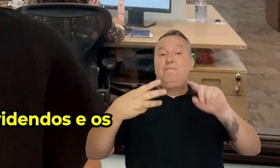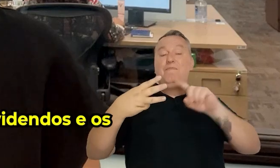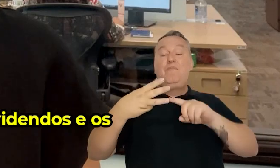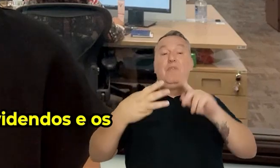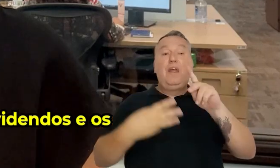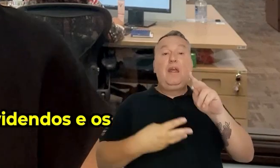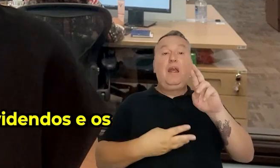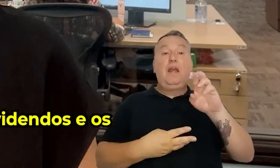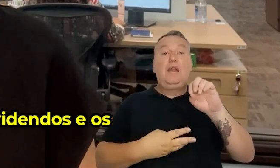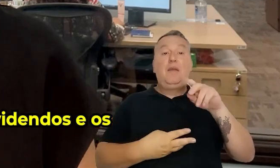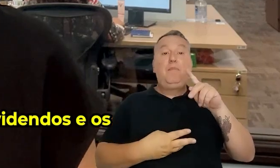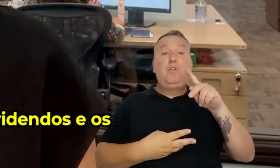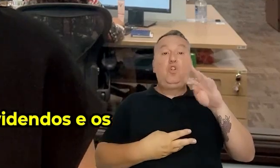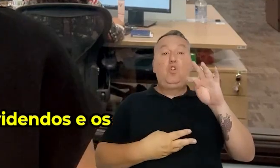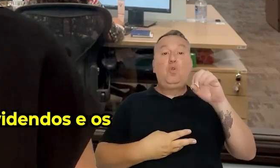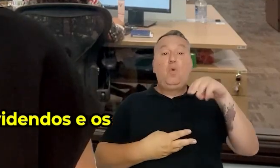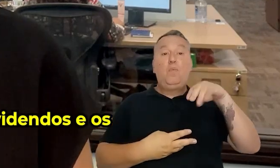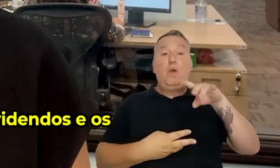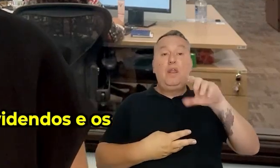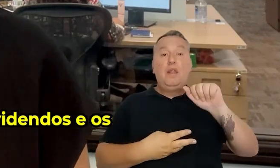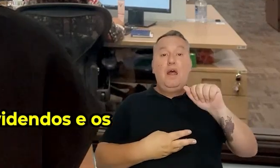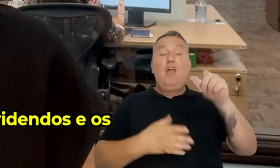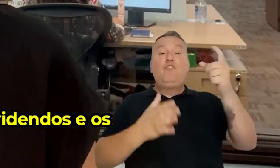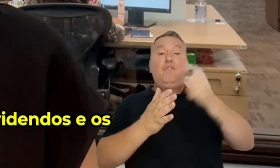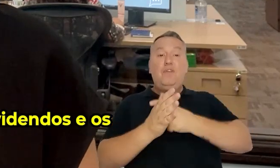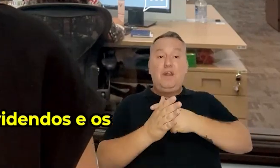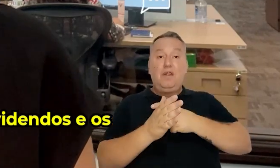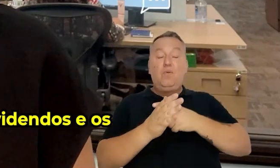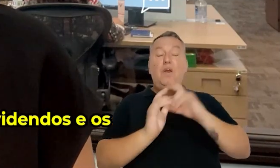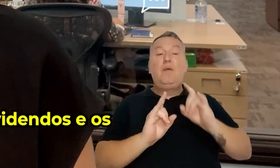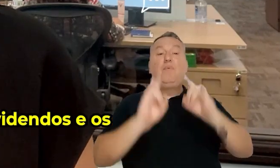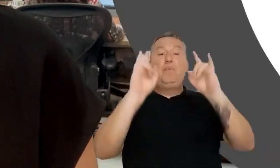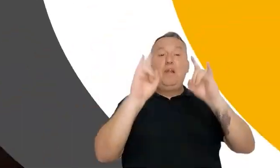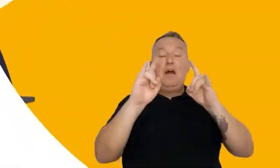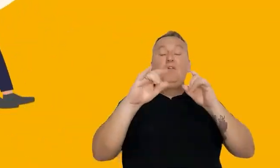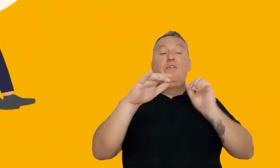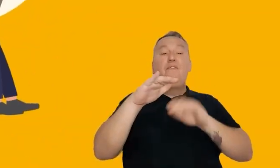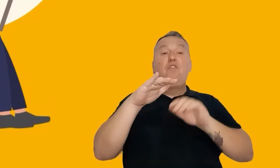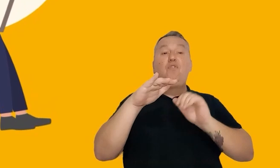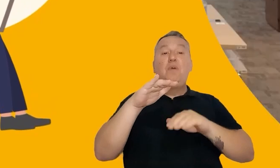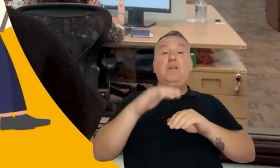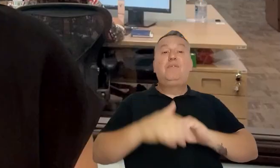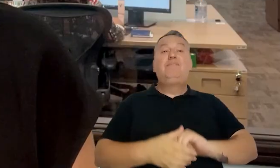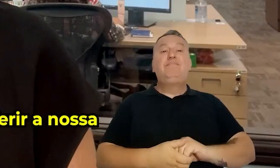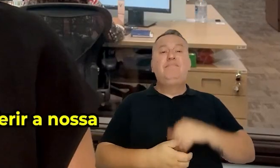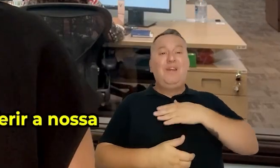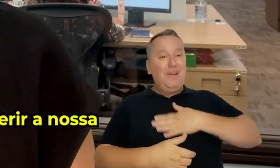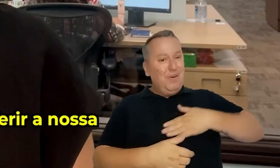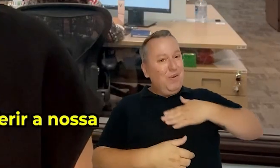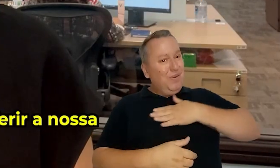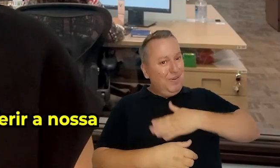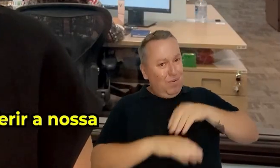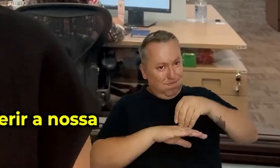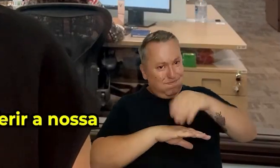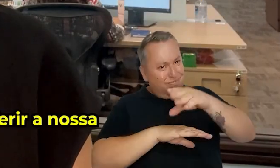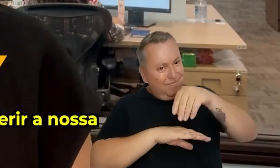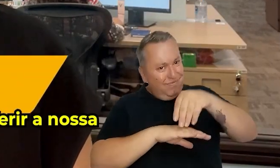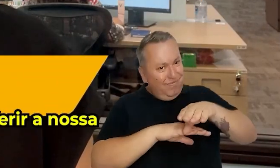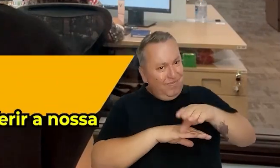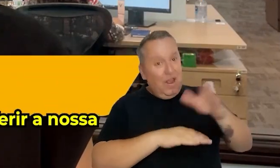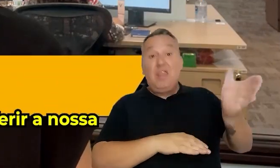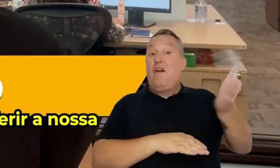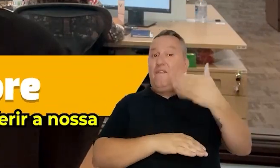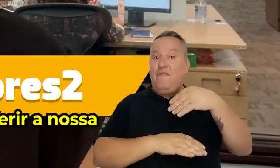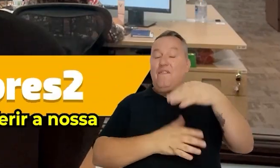atrás temos as criptomoedas, os dividendos e os fundos imobiliários. Gostou desses spoilers? Então